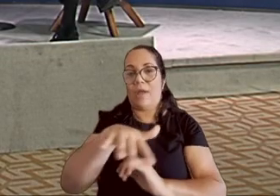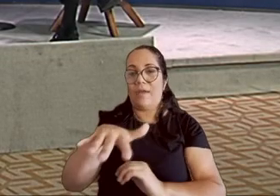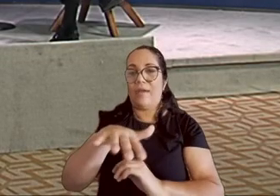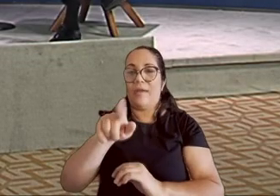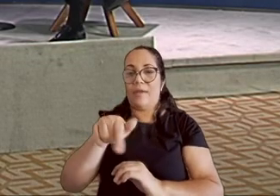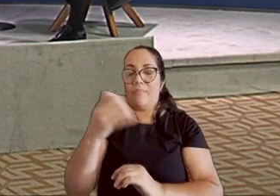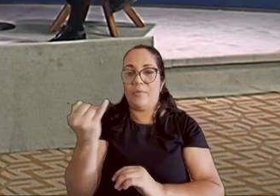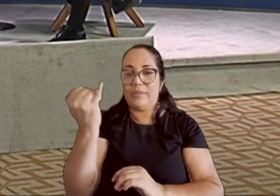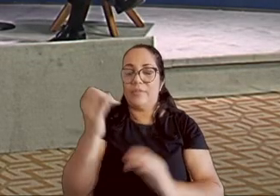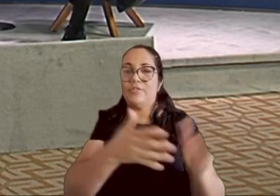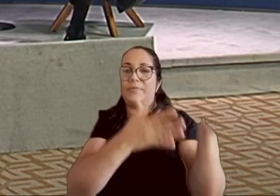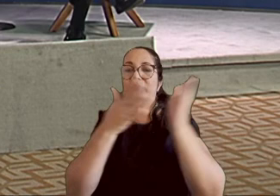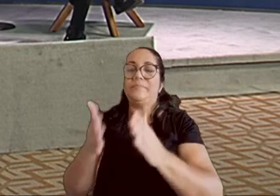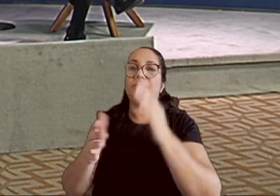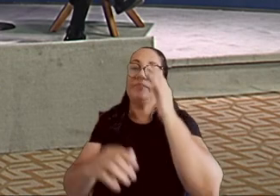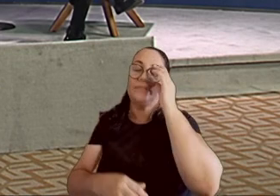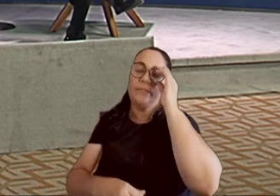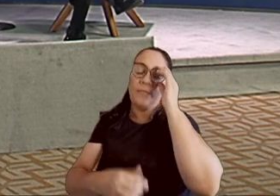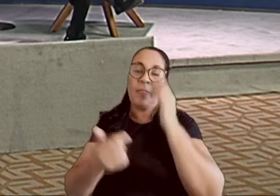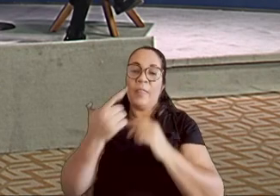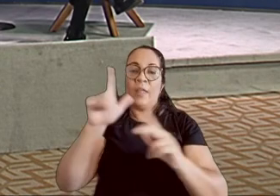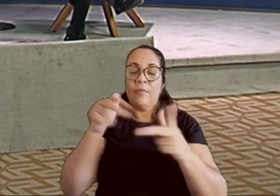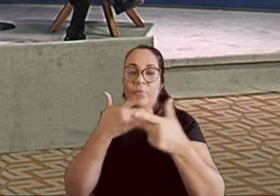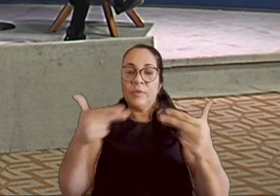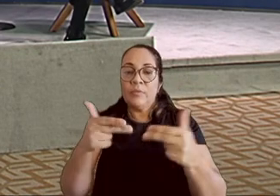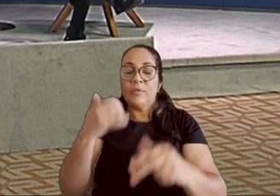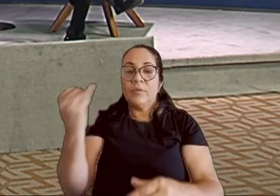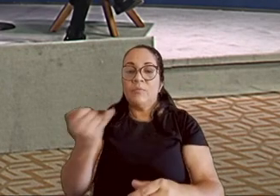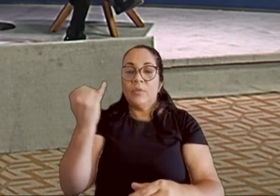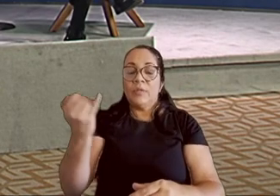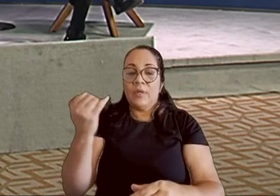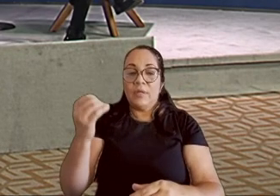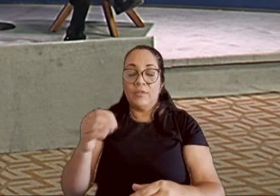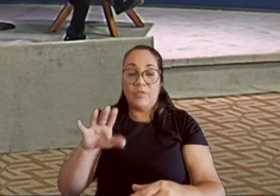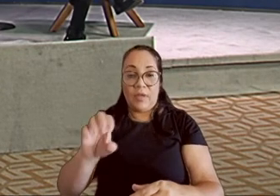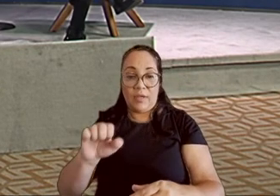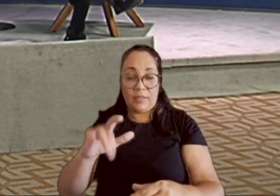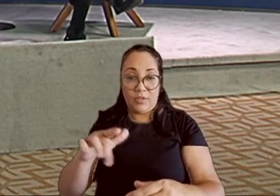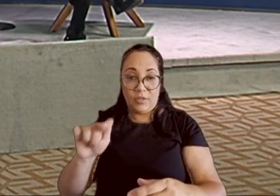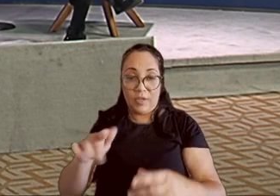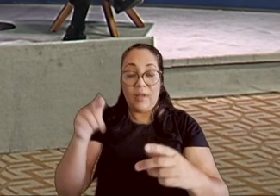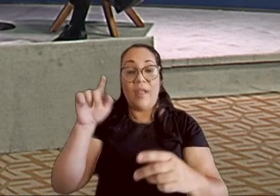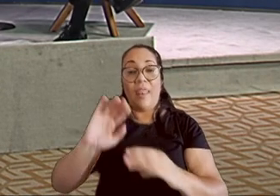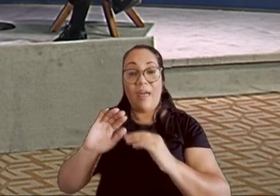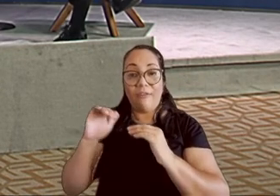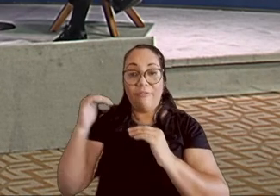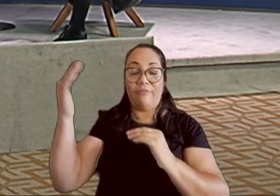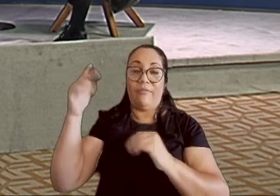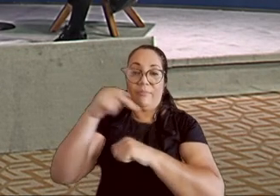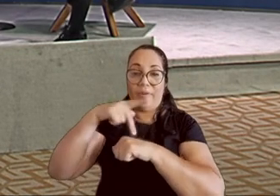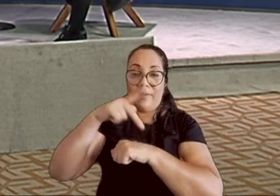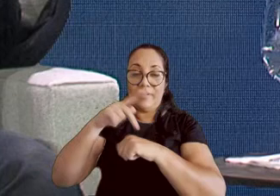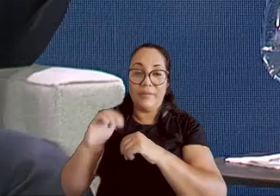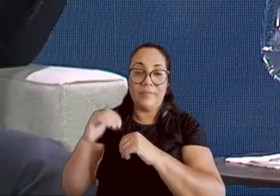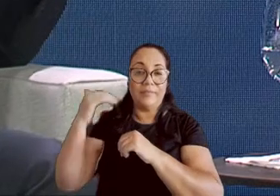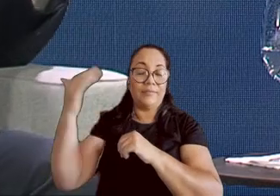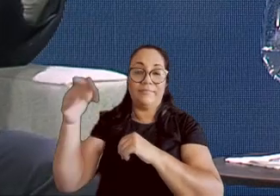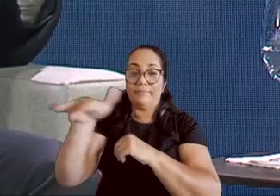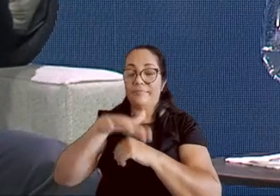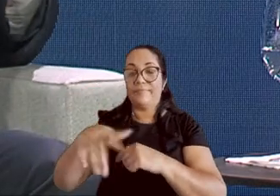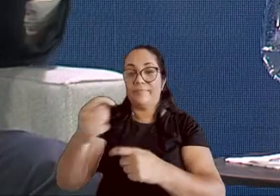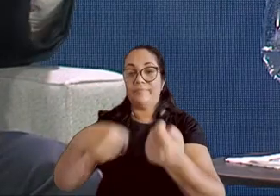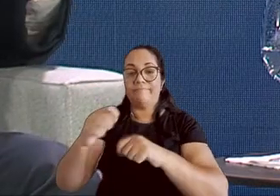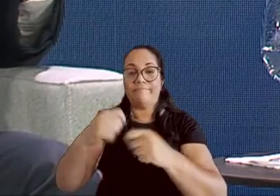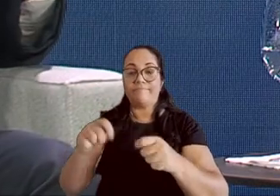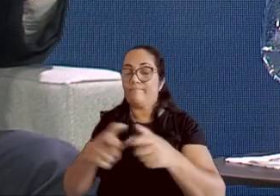também acho que ativos é SG porque lá fora o mercado muito maior né então assim a gente já tentou algumas vezes aqui